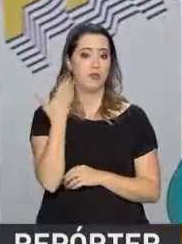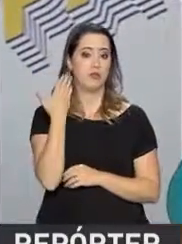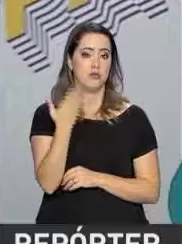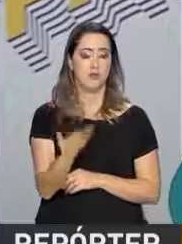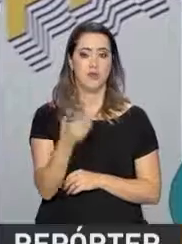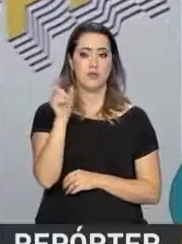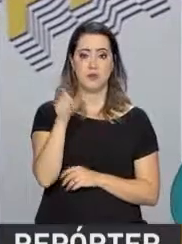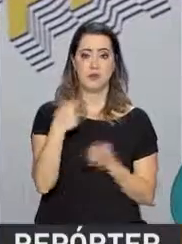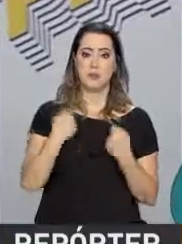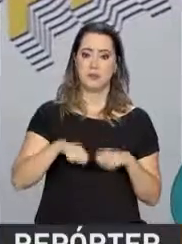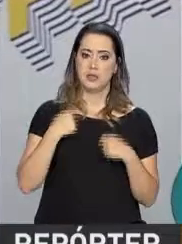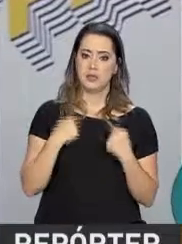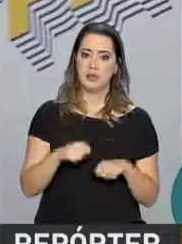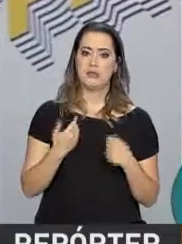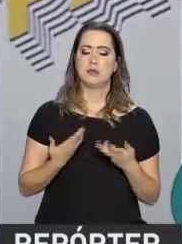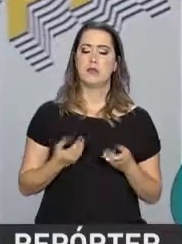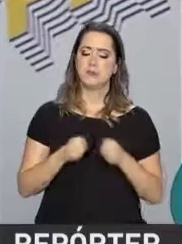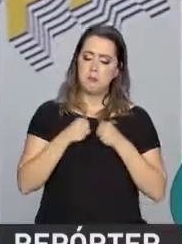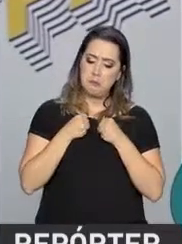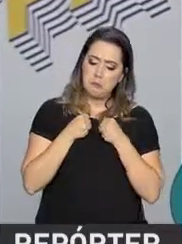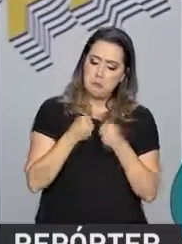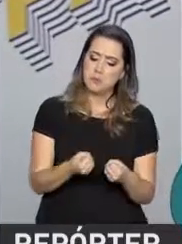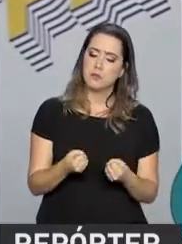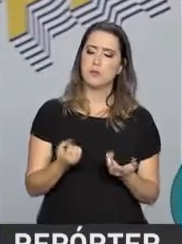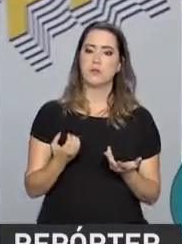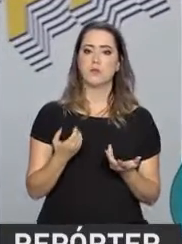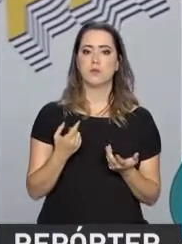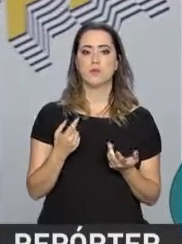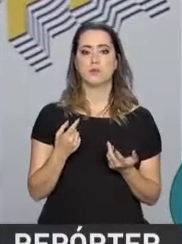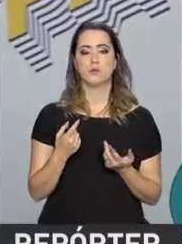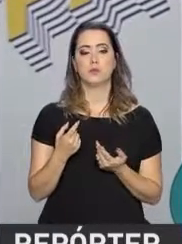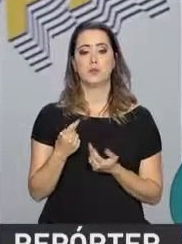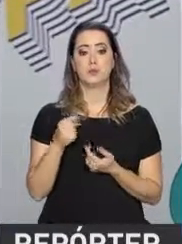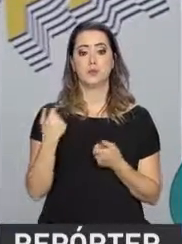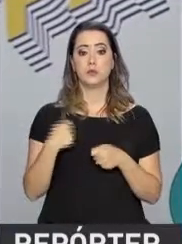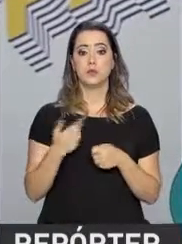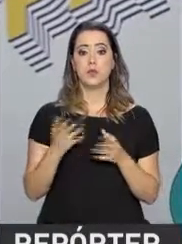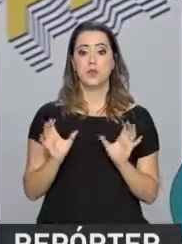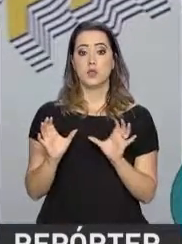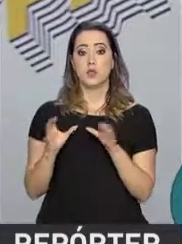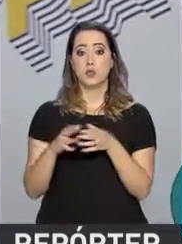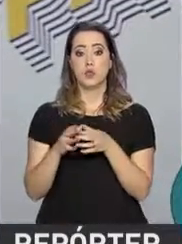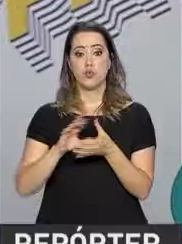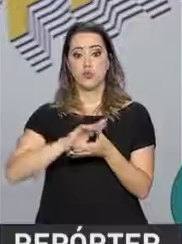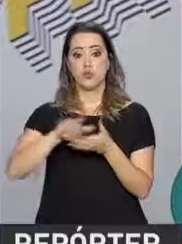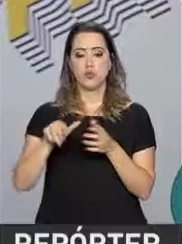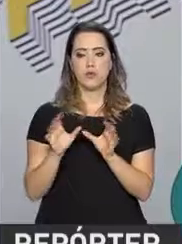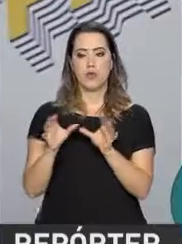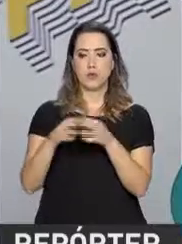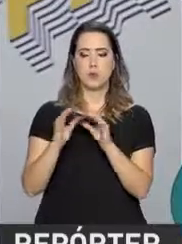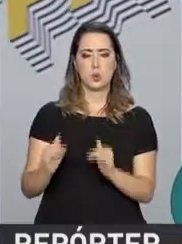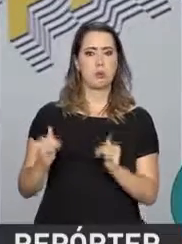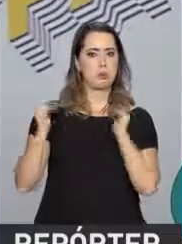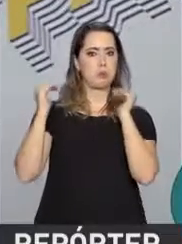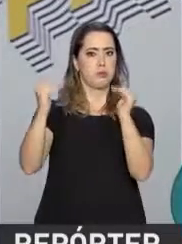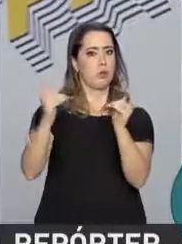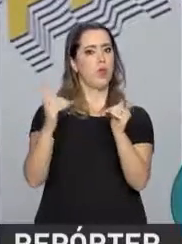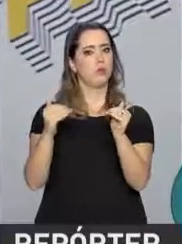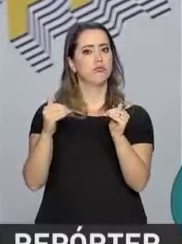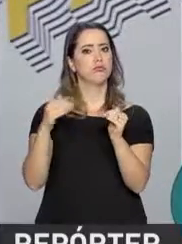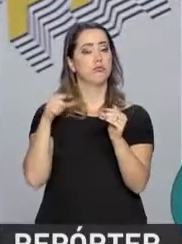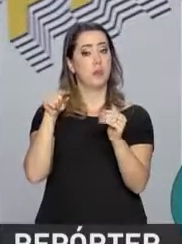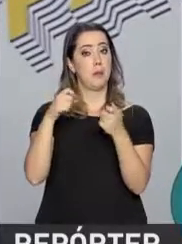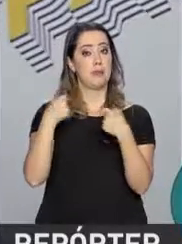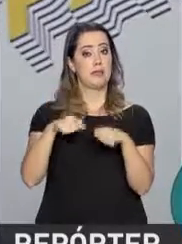não precisa se esforçar precisa é você concorre mais alto nível do que a maioria dos cursos